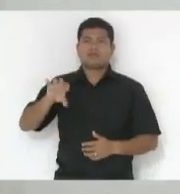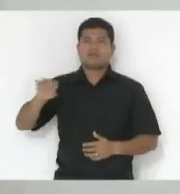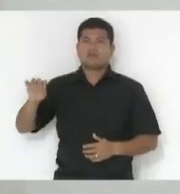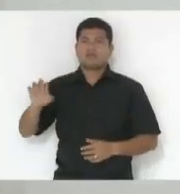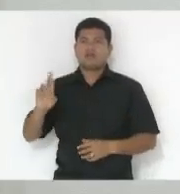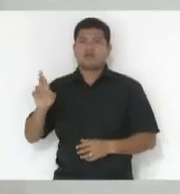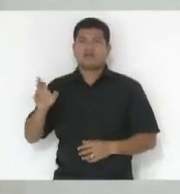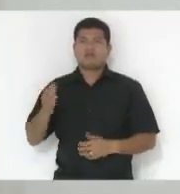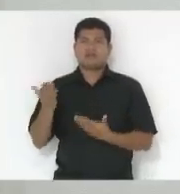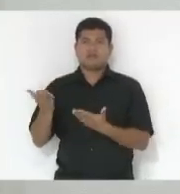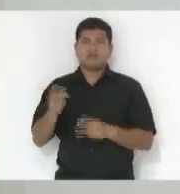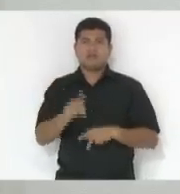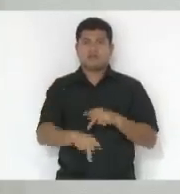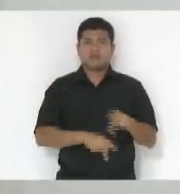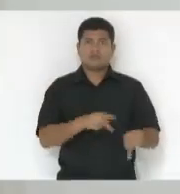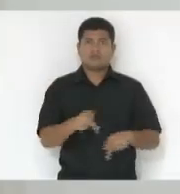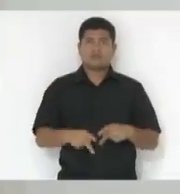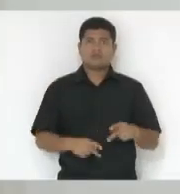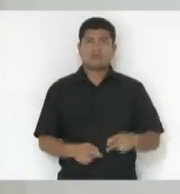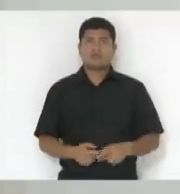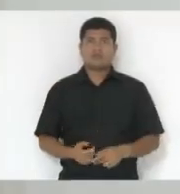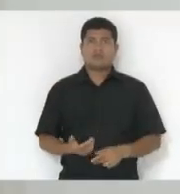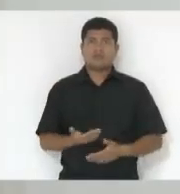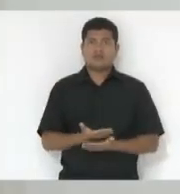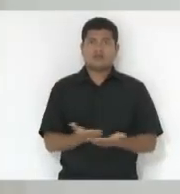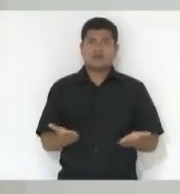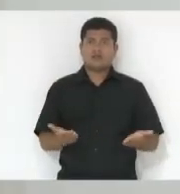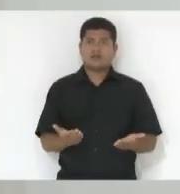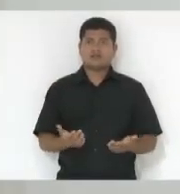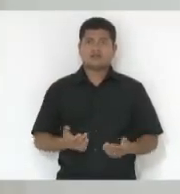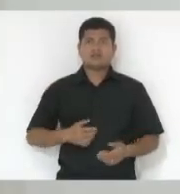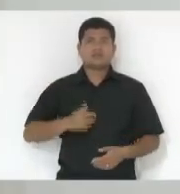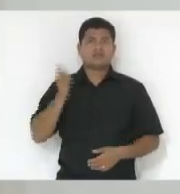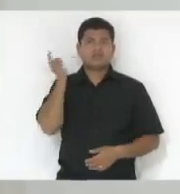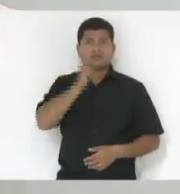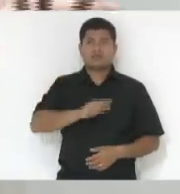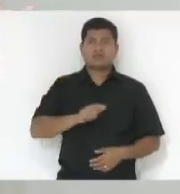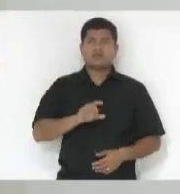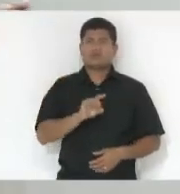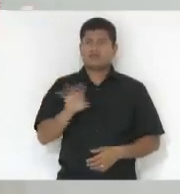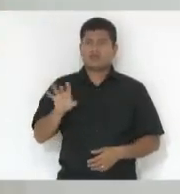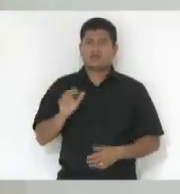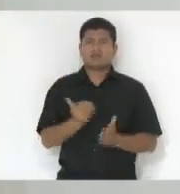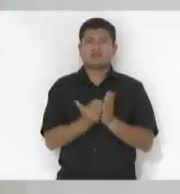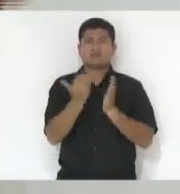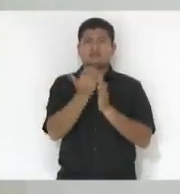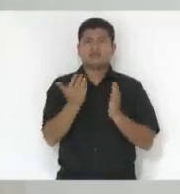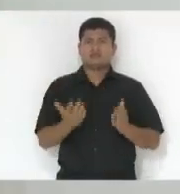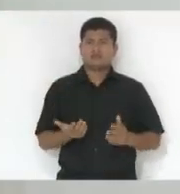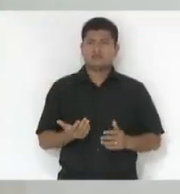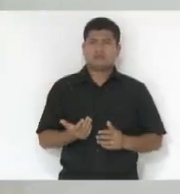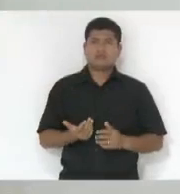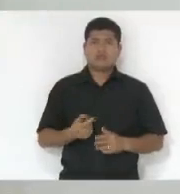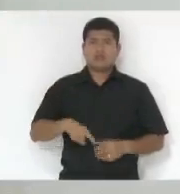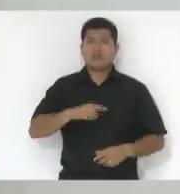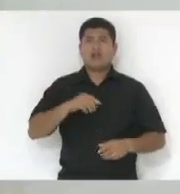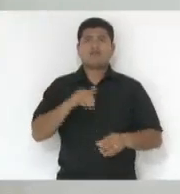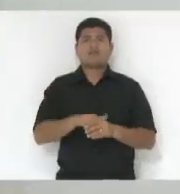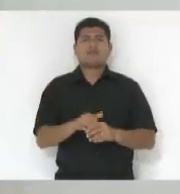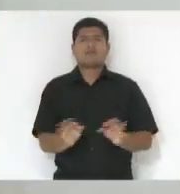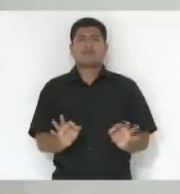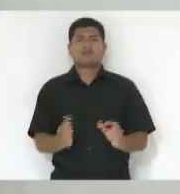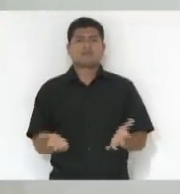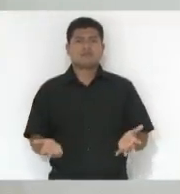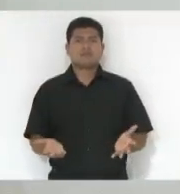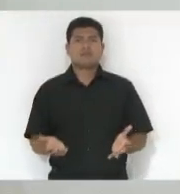população catarinense para ganhar só esse aumento? E nós aqui não vamos votar isso? Nós